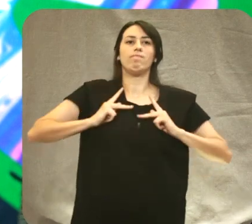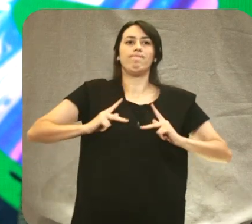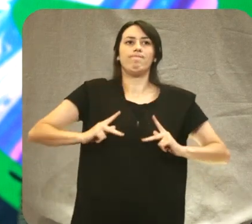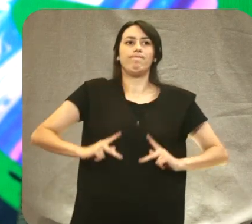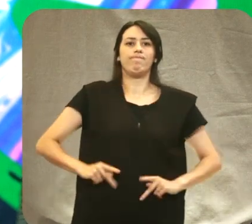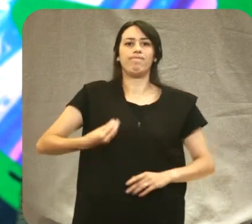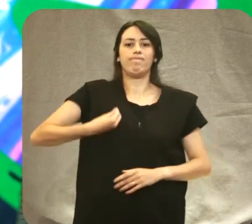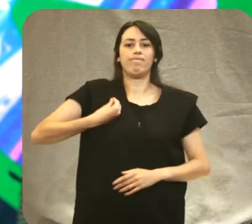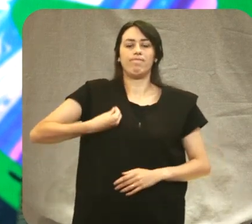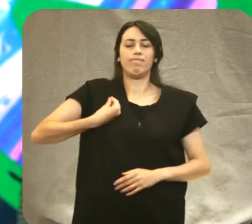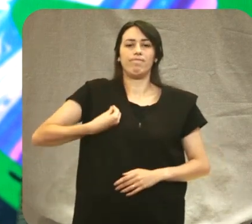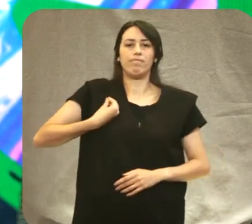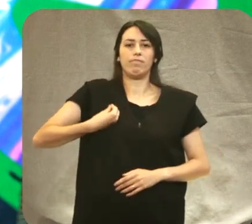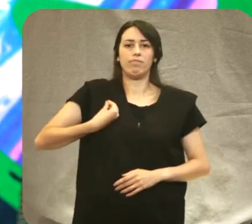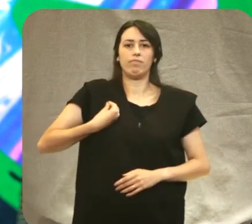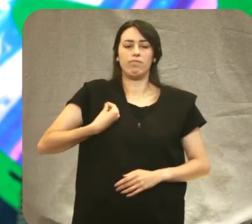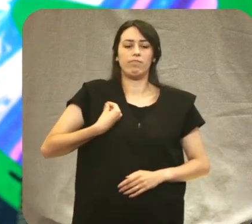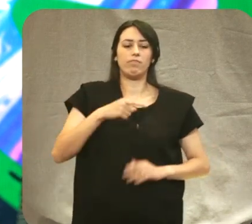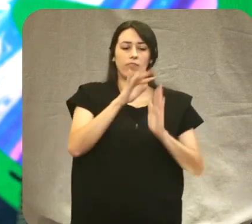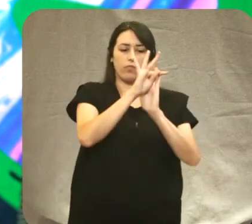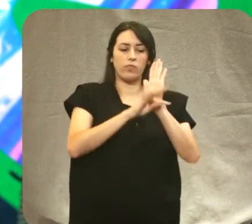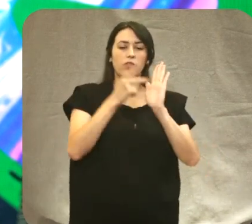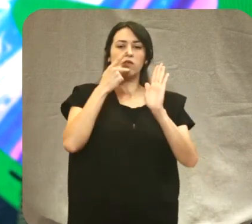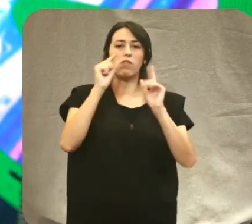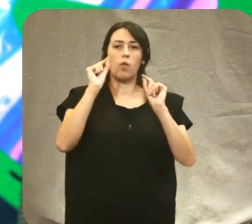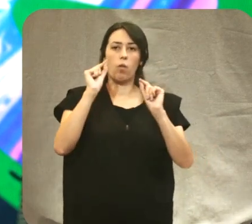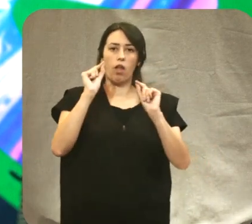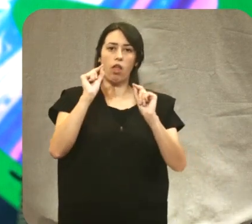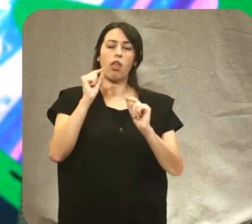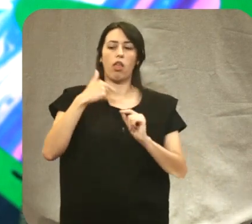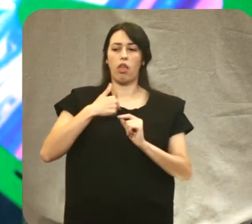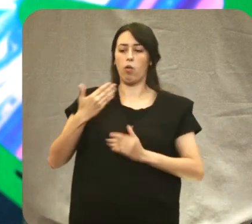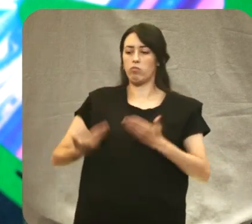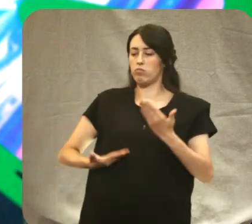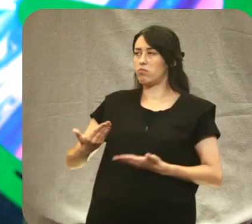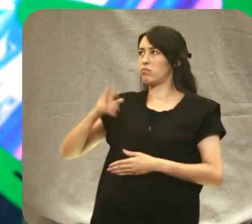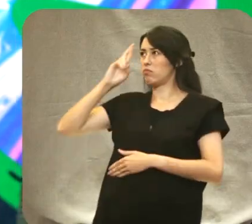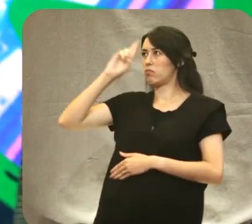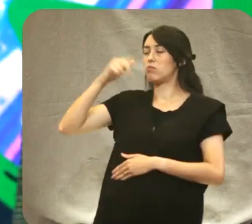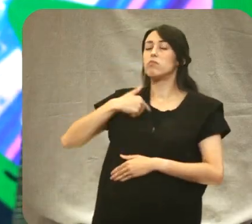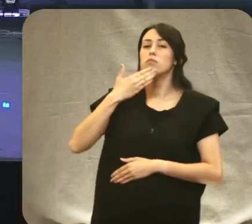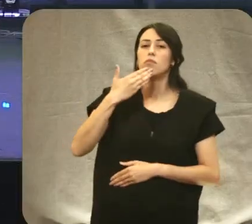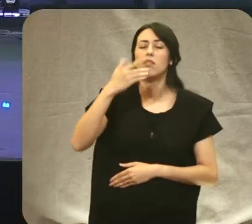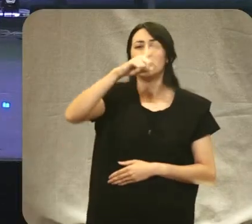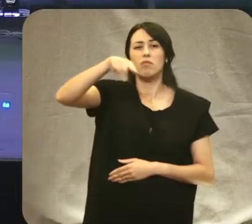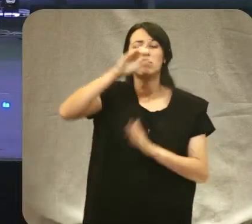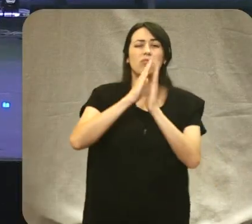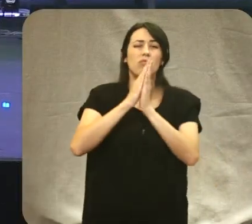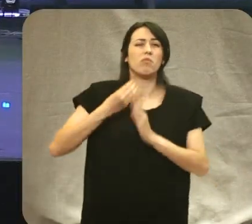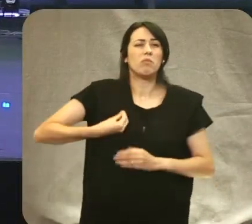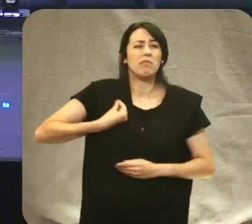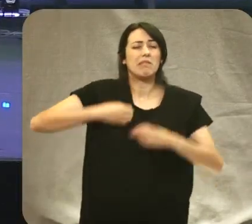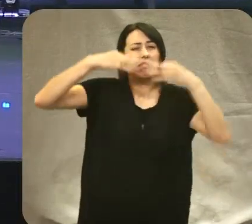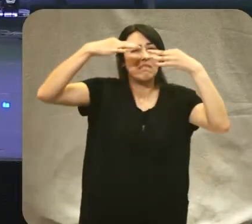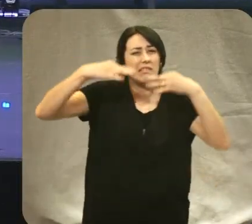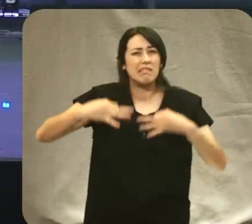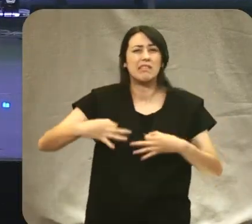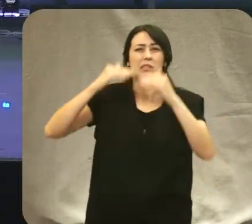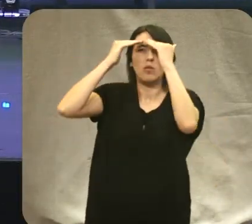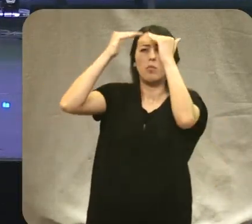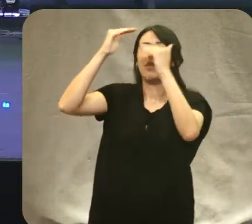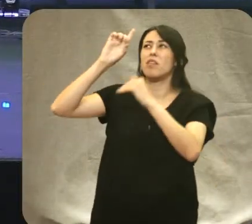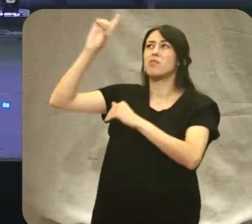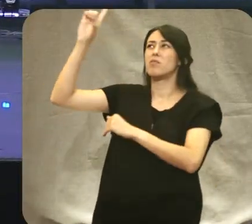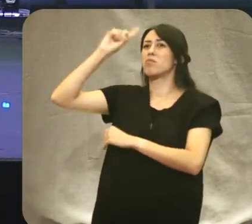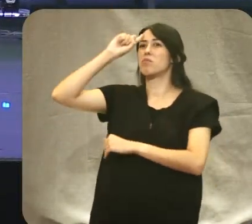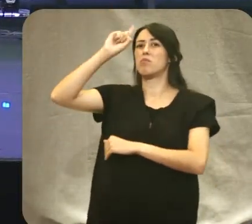vida. Diz assim: como prisioneiro no Senhor, rogo-lhes que vivam de maneira digna da vocação que receberam. A palavra